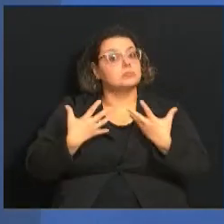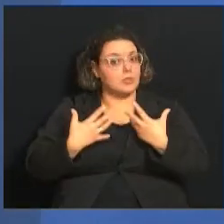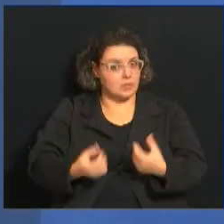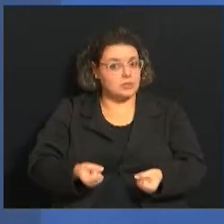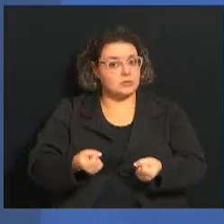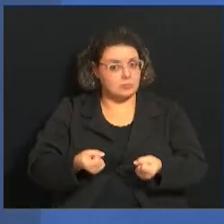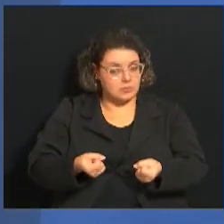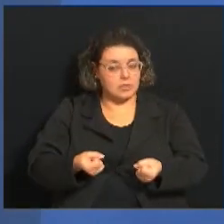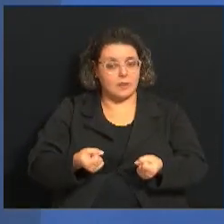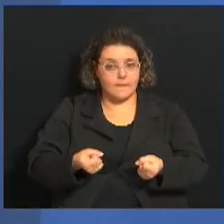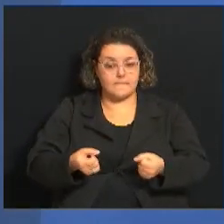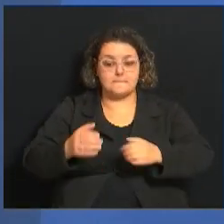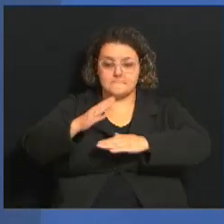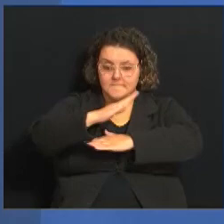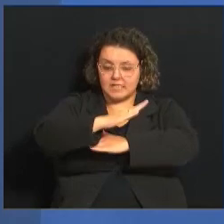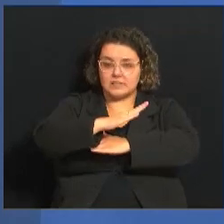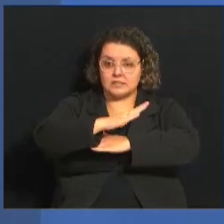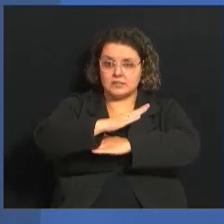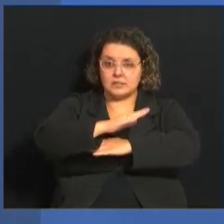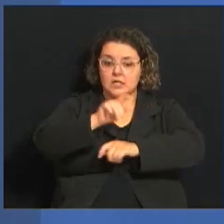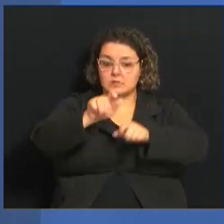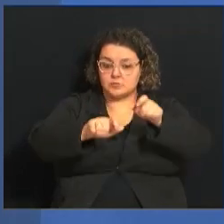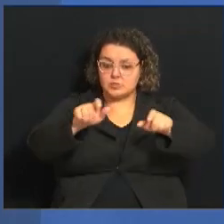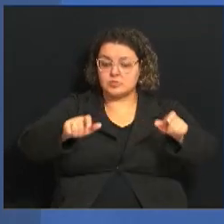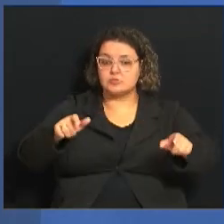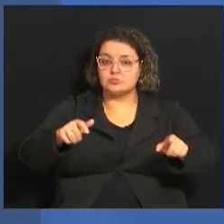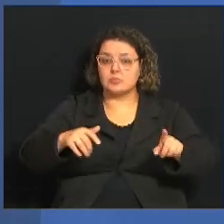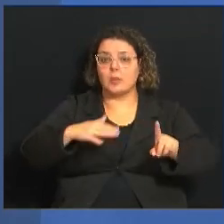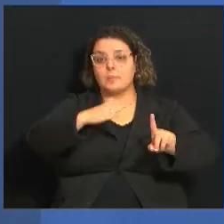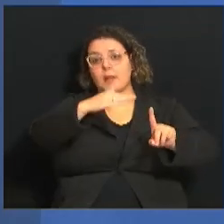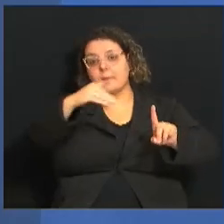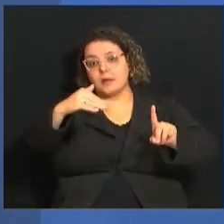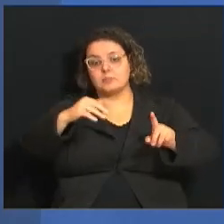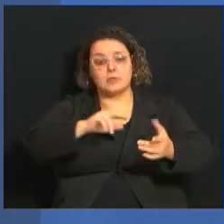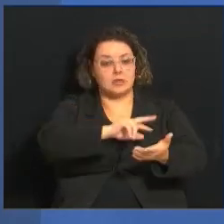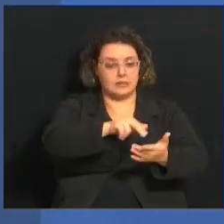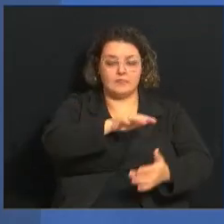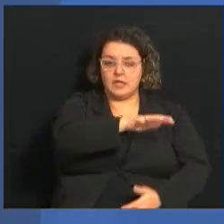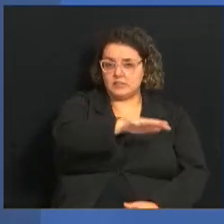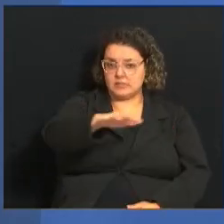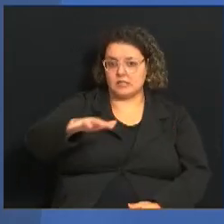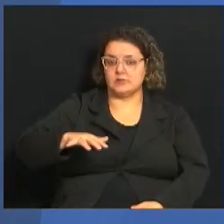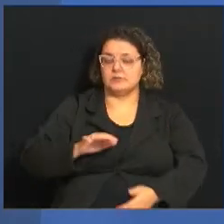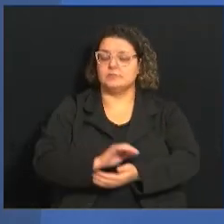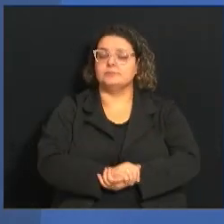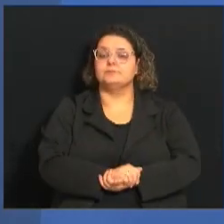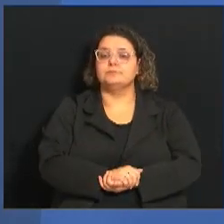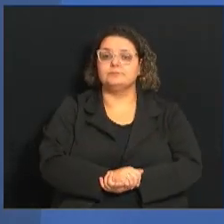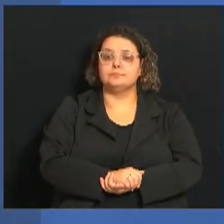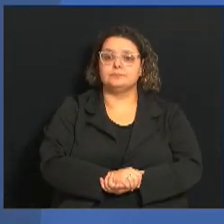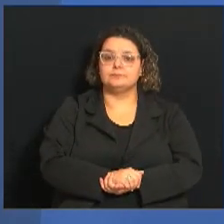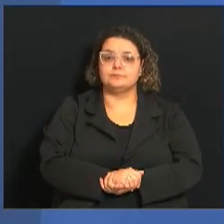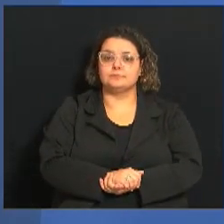pela Câmara às personalidades que se destacam em vários setores.